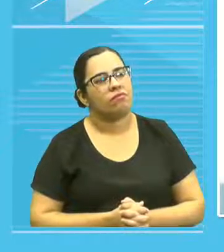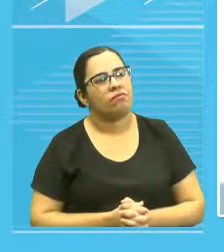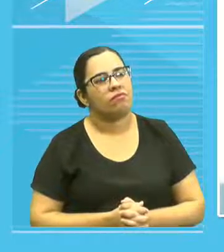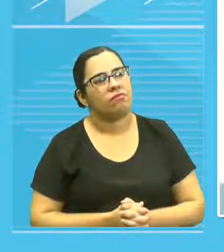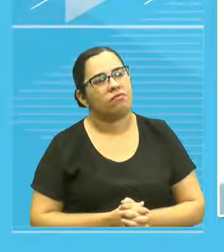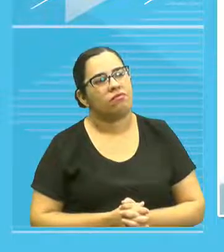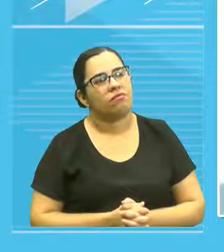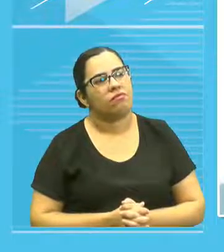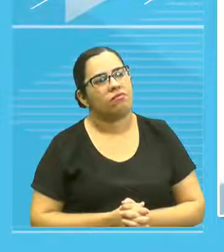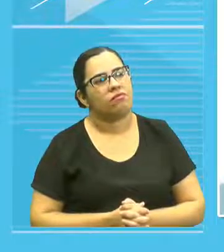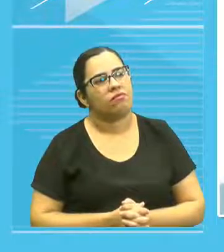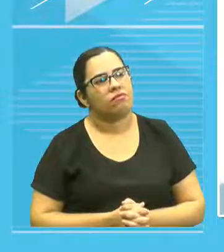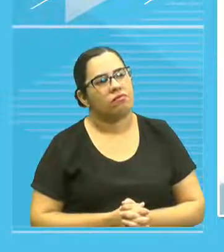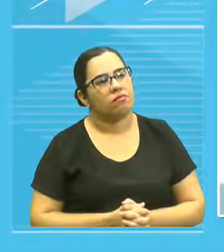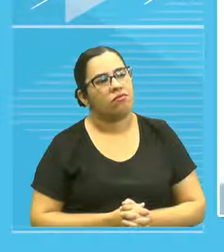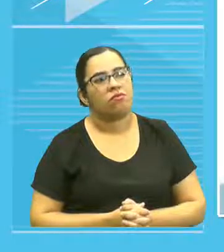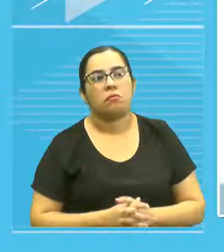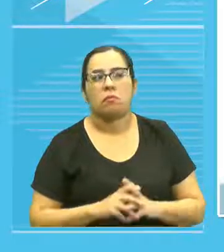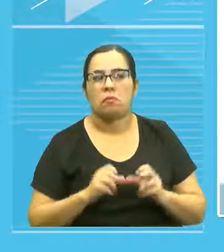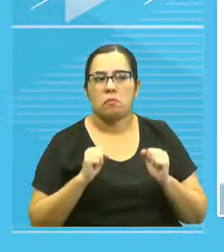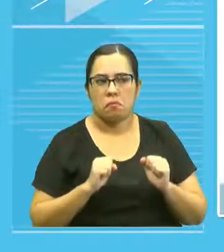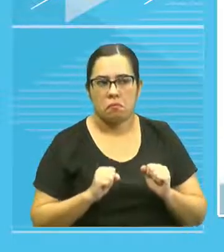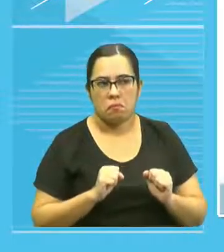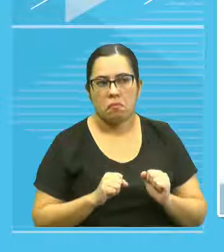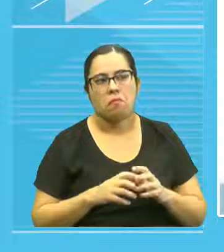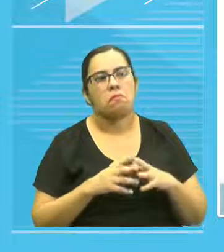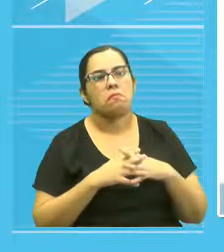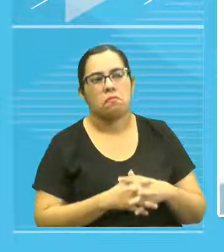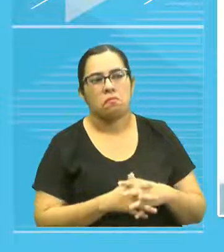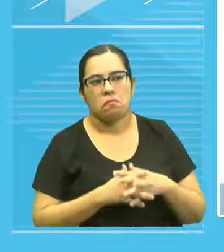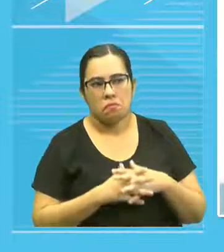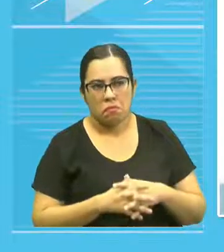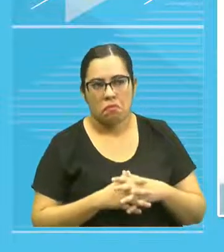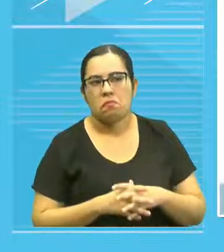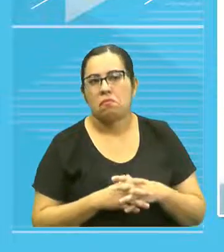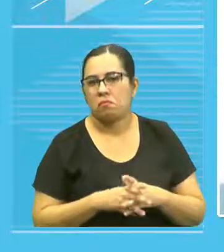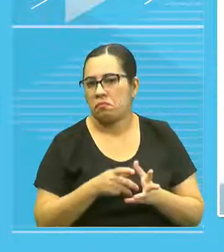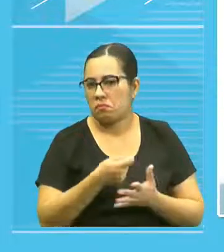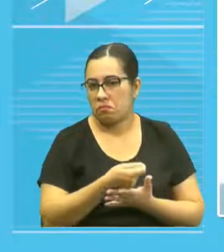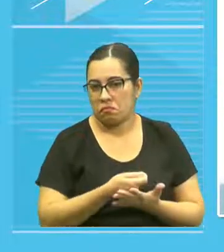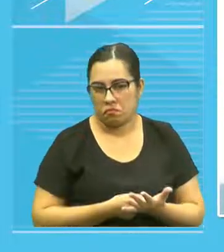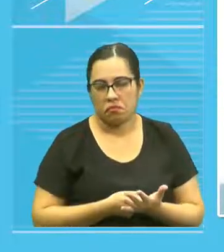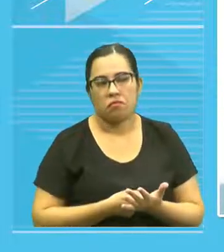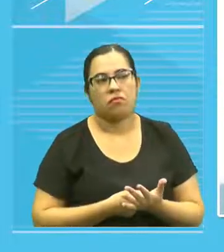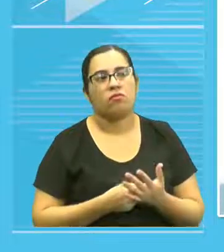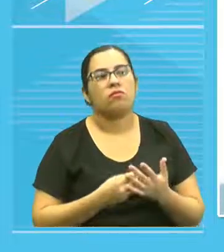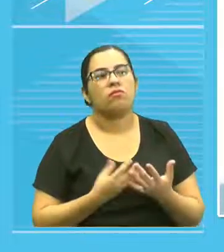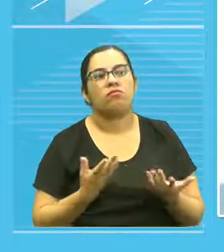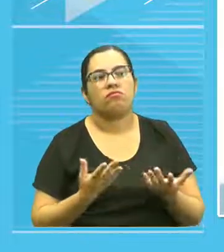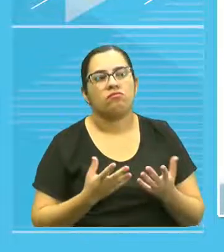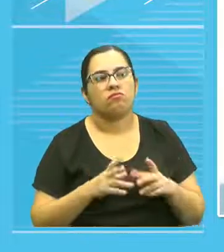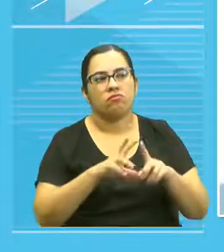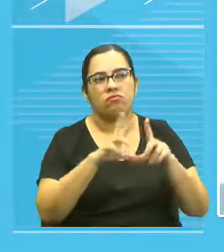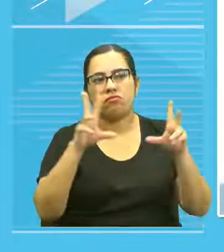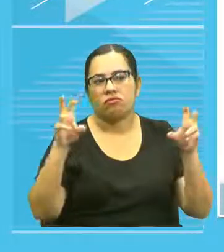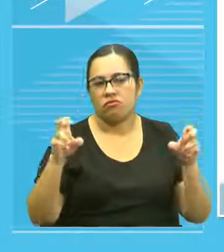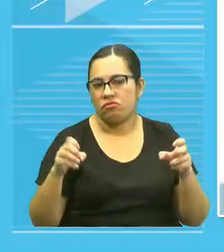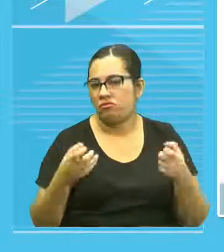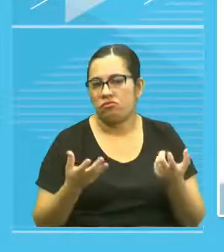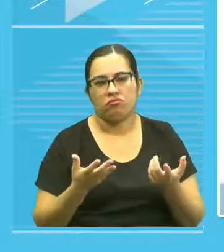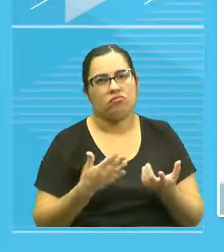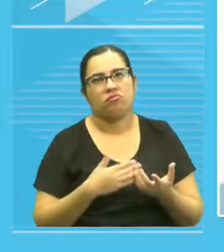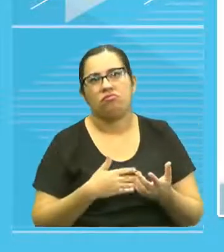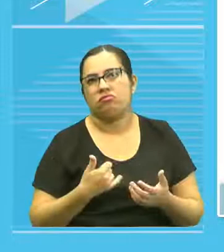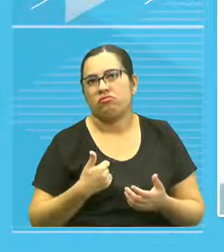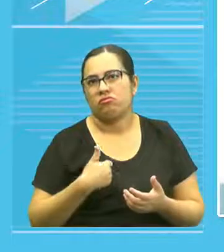eu aprendi olha que tu pode querer usar aprender lá na redação cujo tema seja maioridade penal